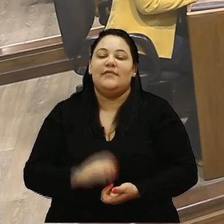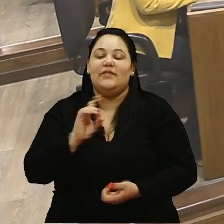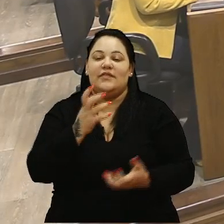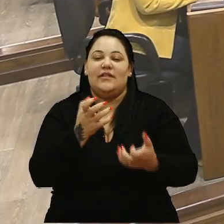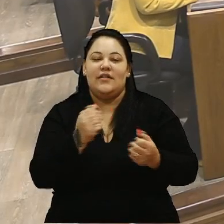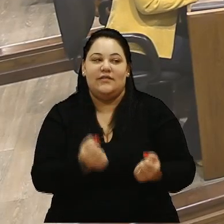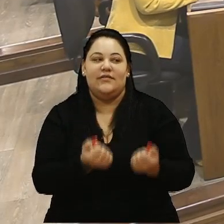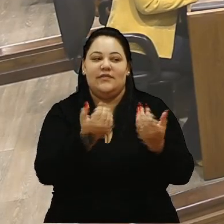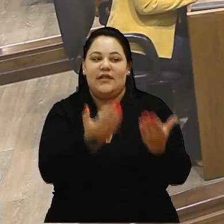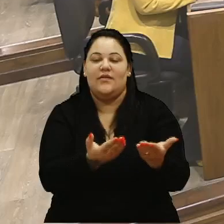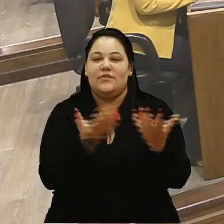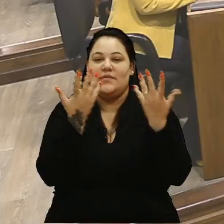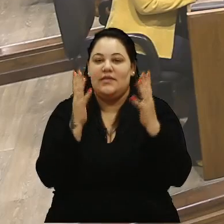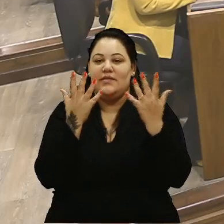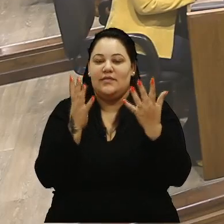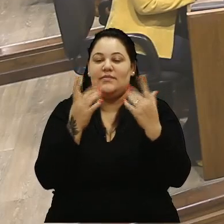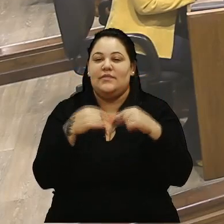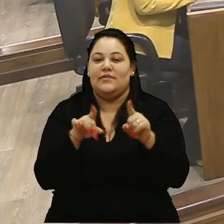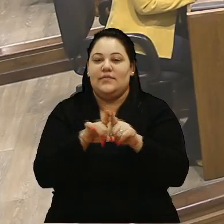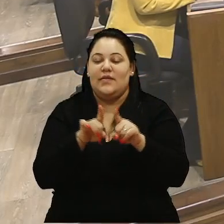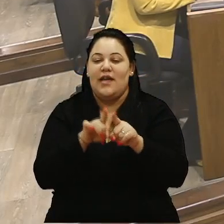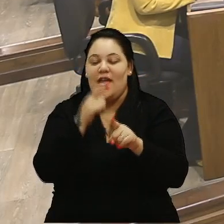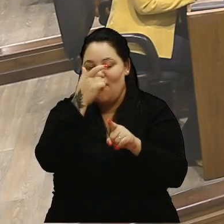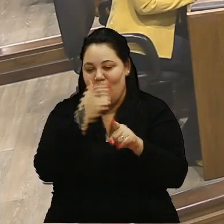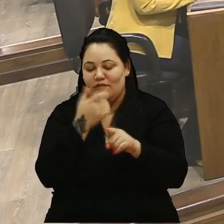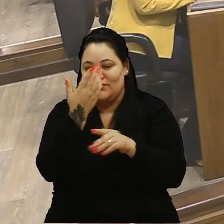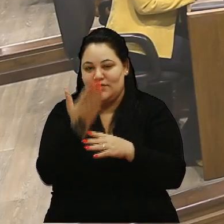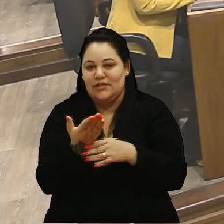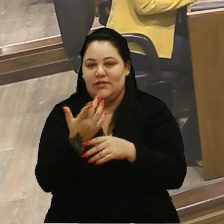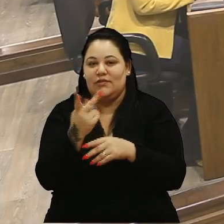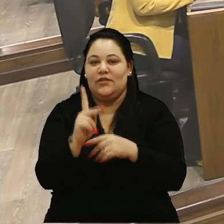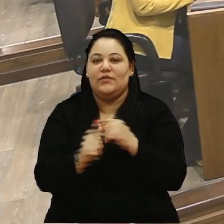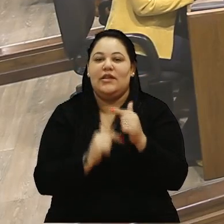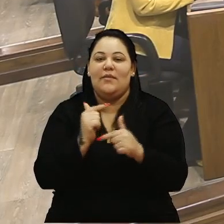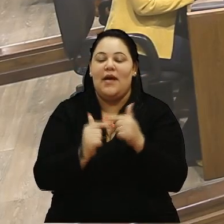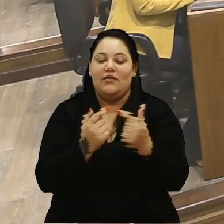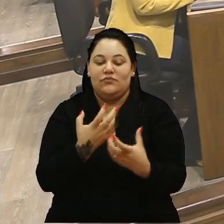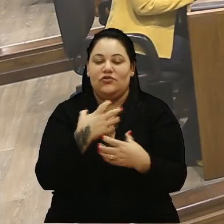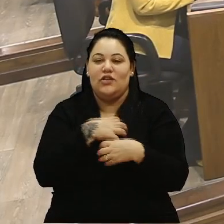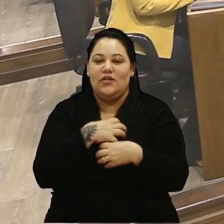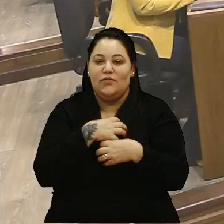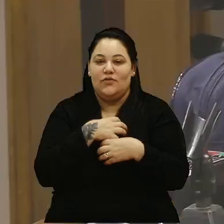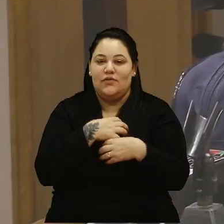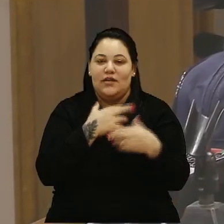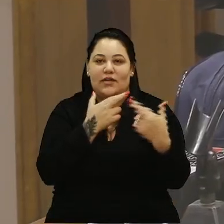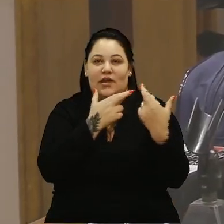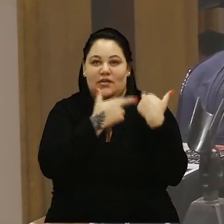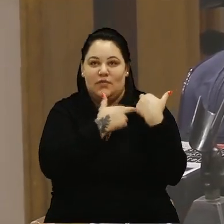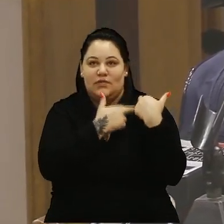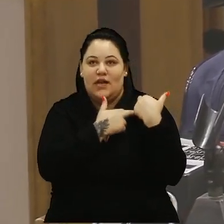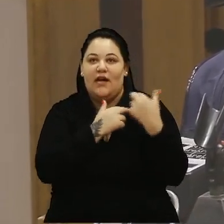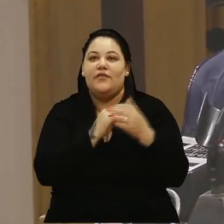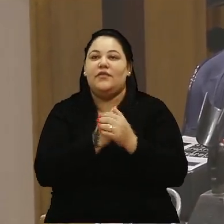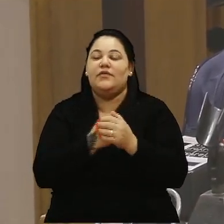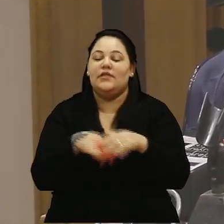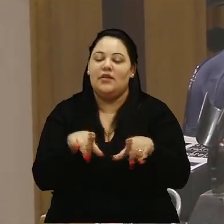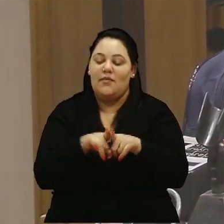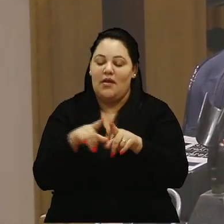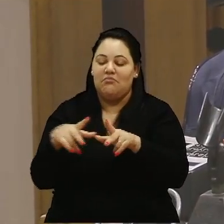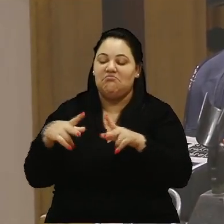sua atuação. Eu acho o seu trabalho de forma responsável, né? E